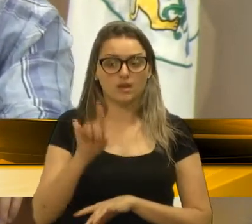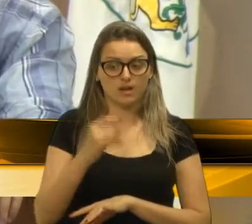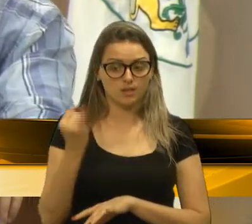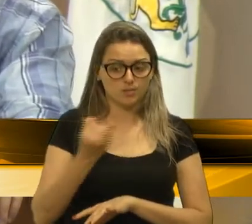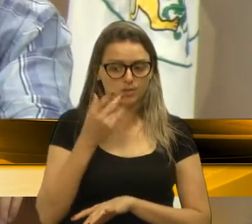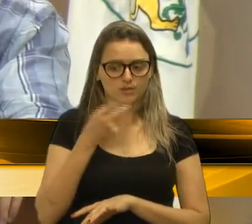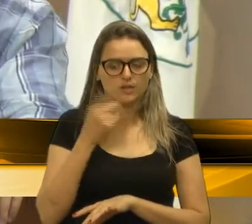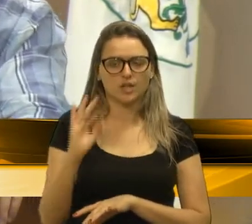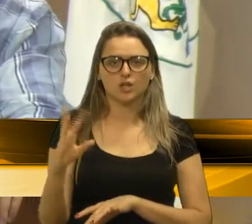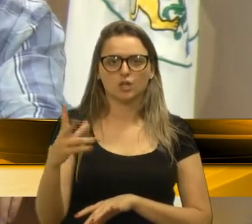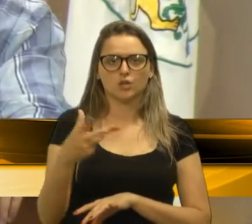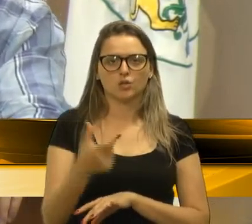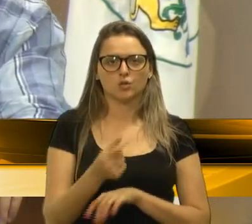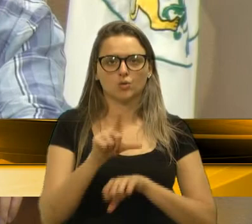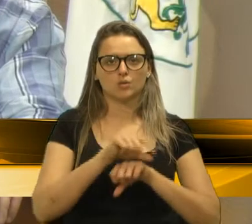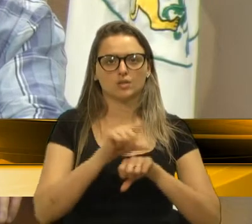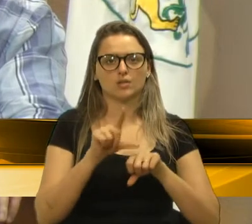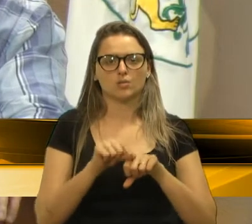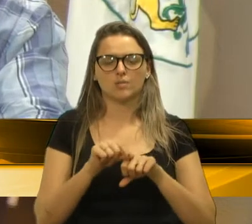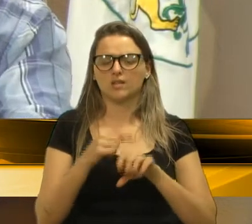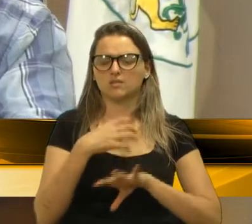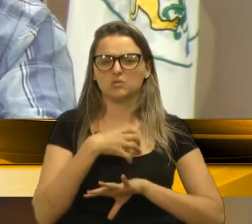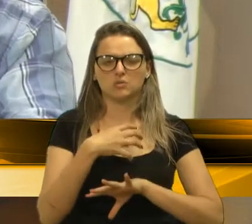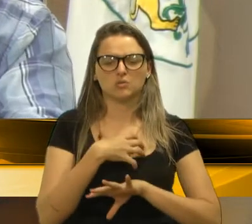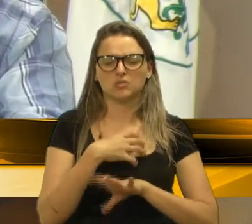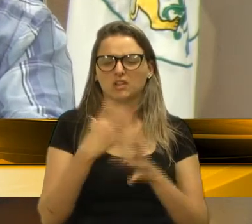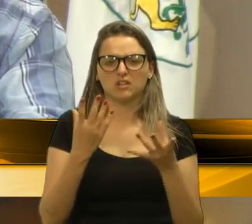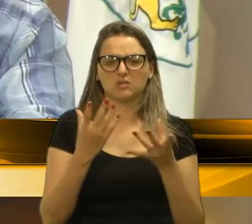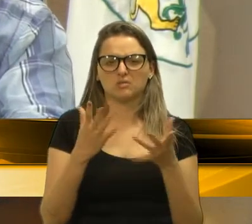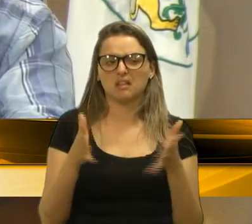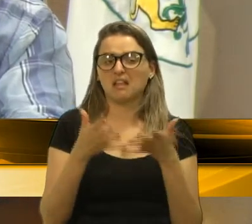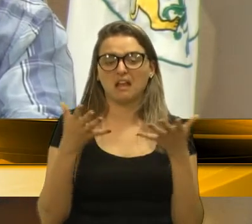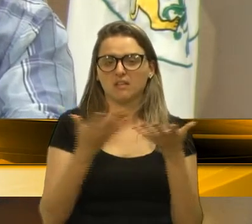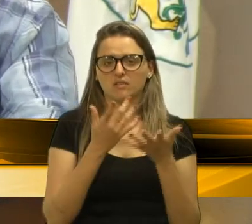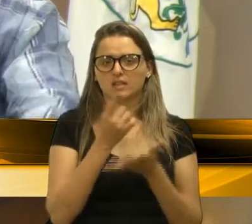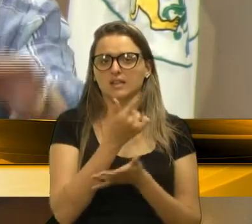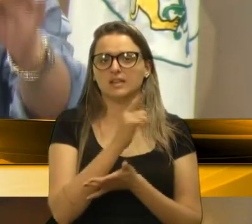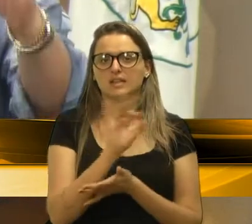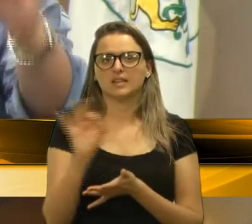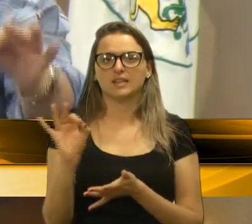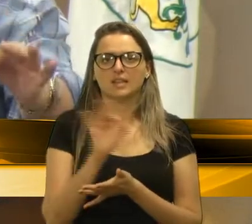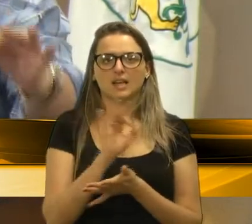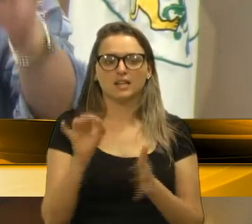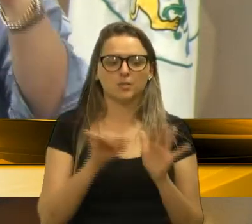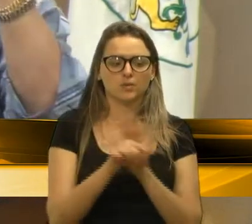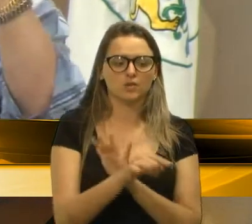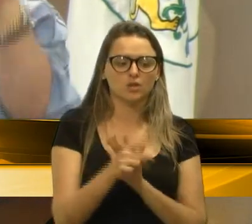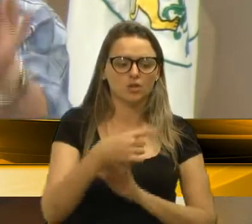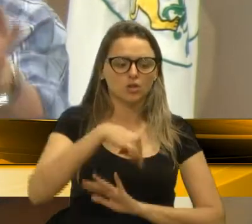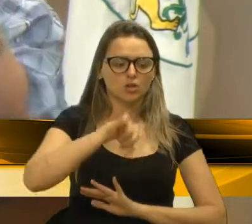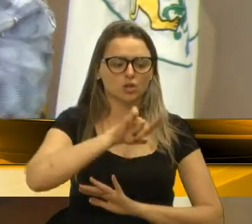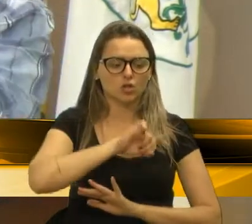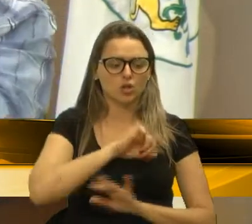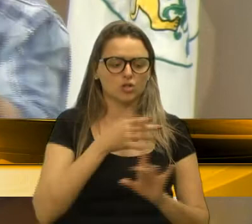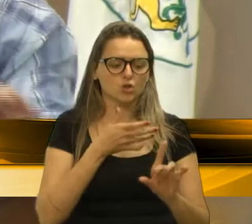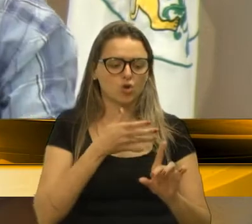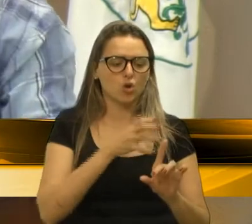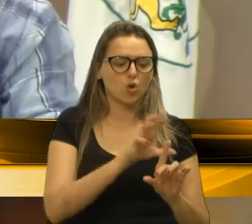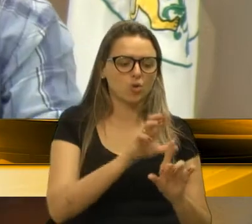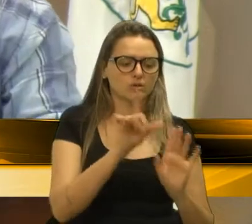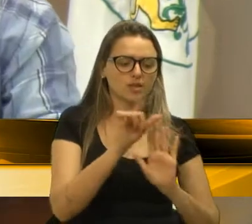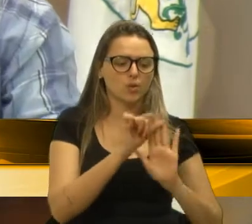de forma genérica nenhum aprofundando não somos contra o artigo tal por tais